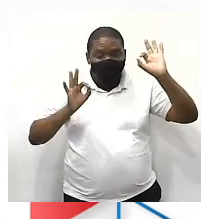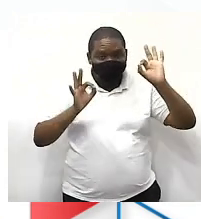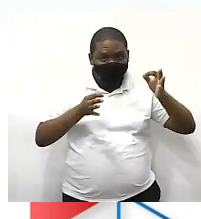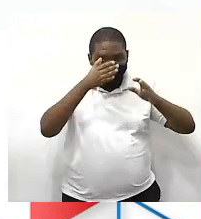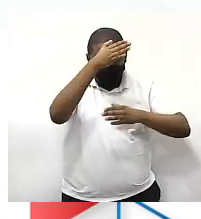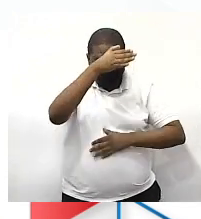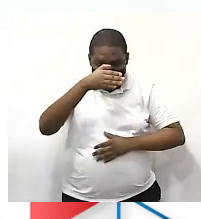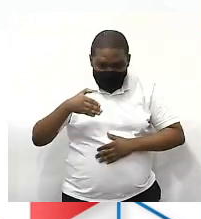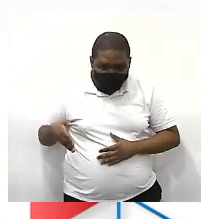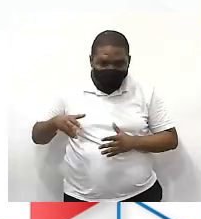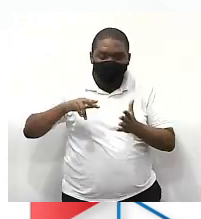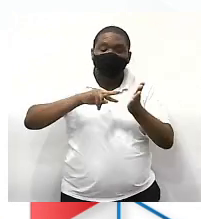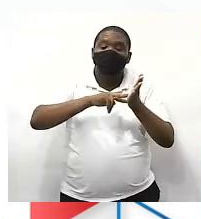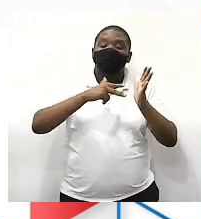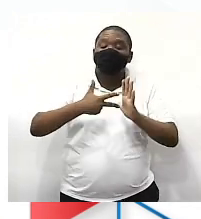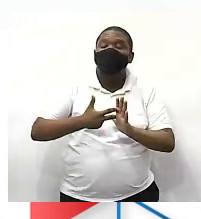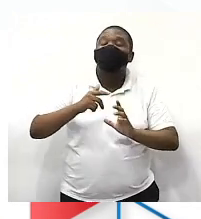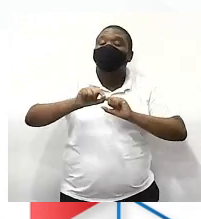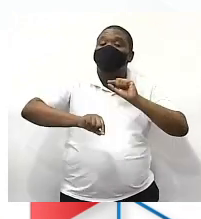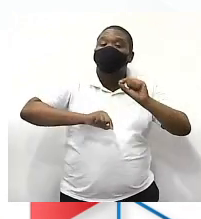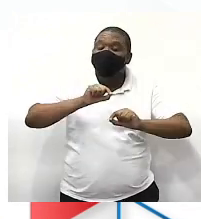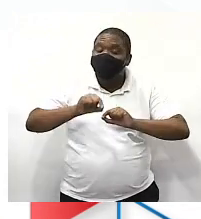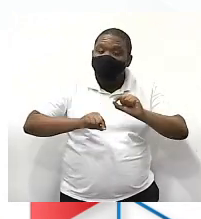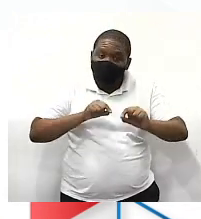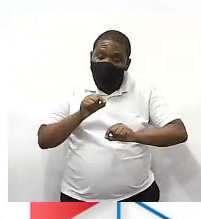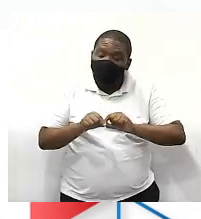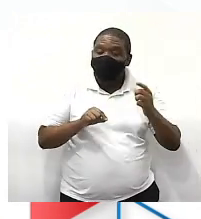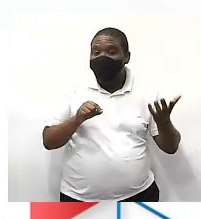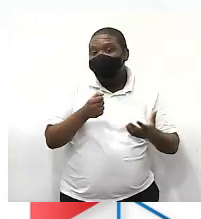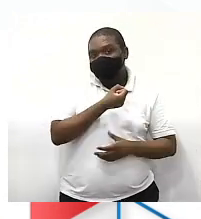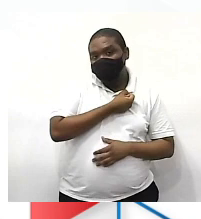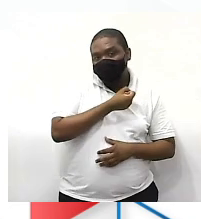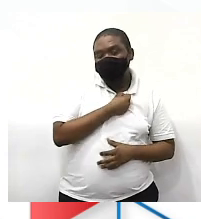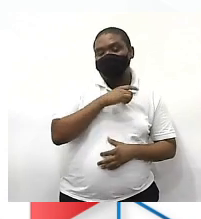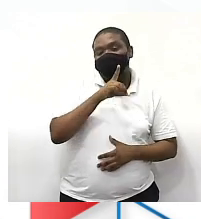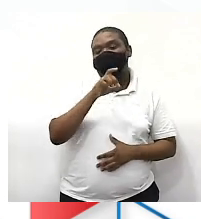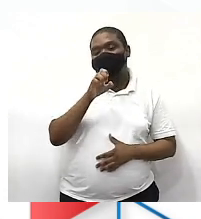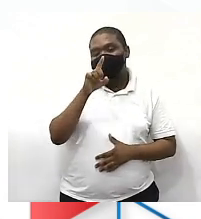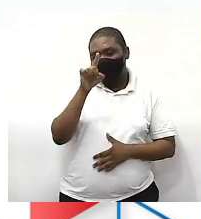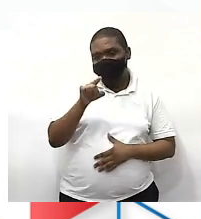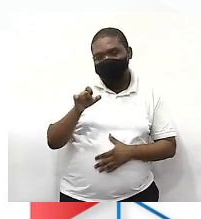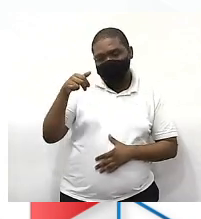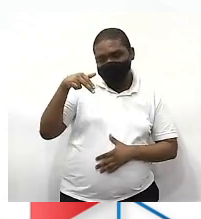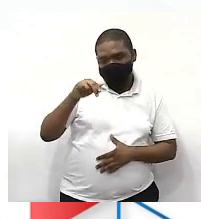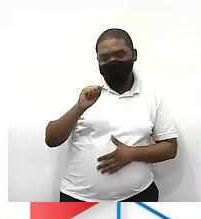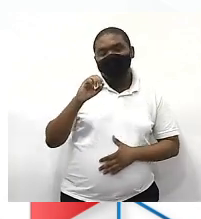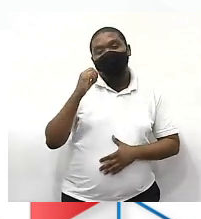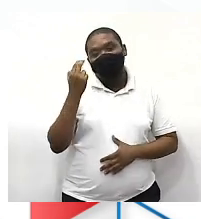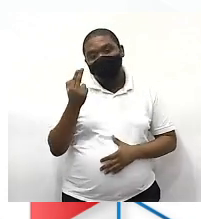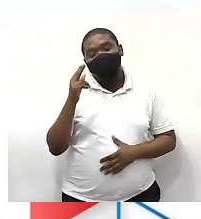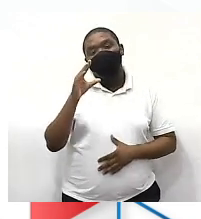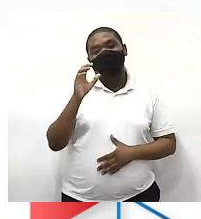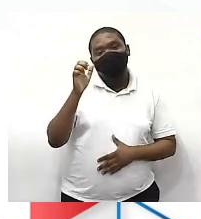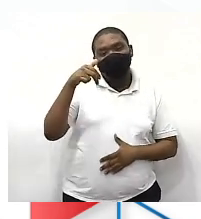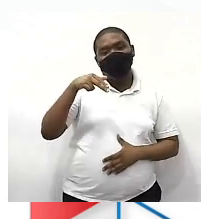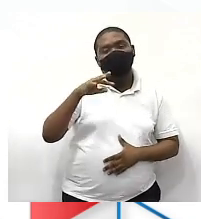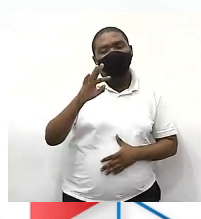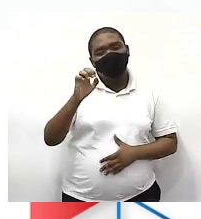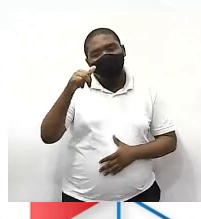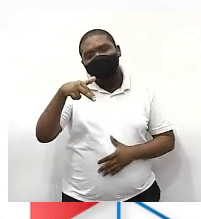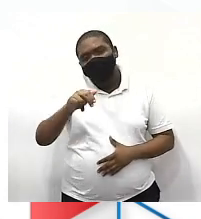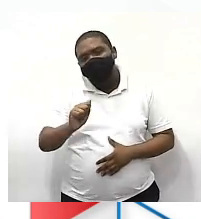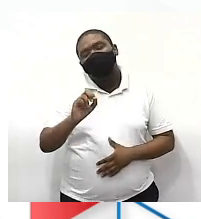estar representando uma unidade ou uma dezena ou uma centena e assim segue. Ele vai representar